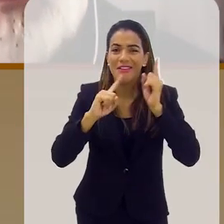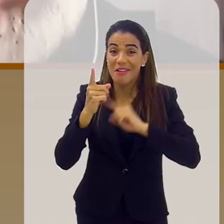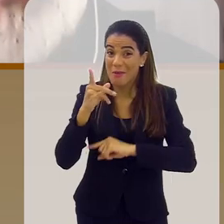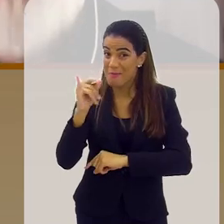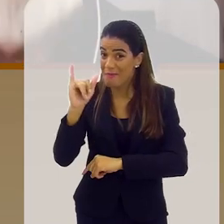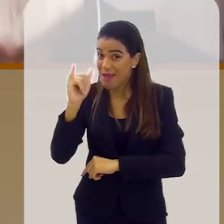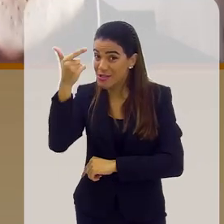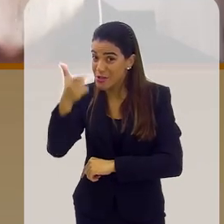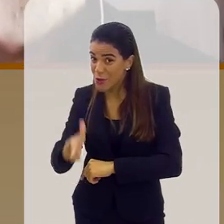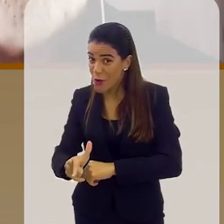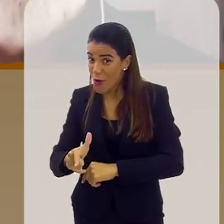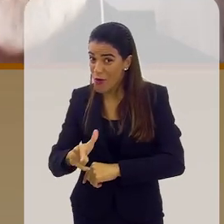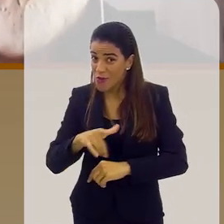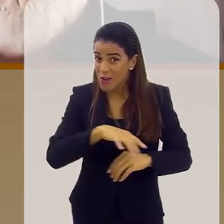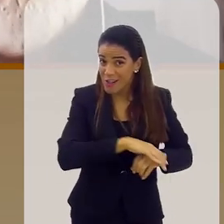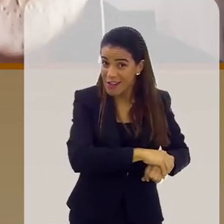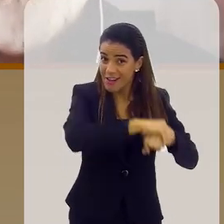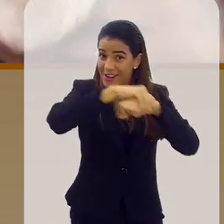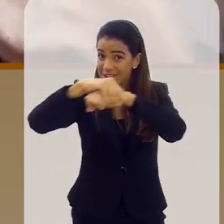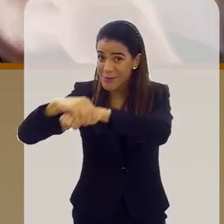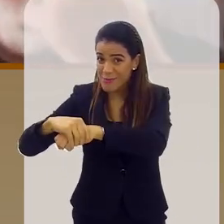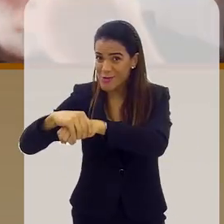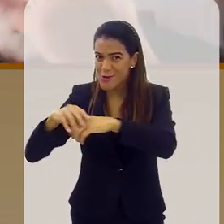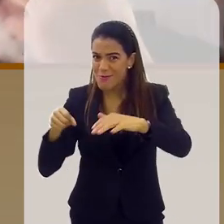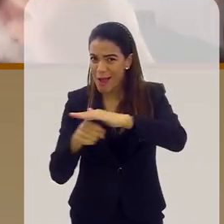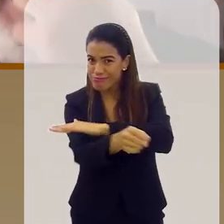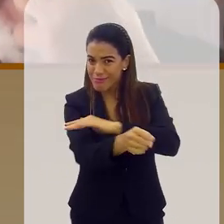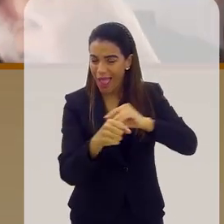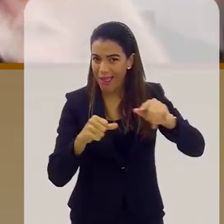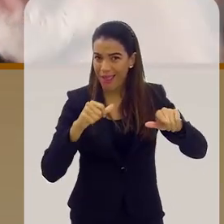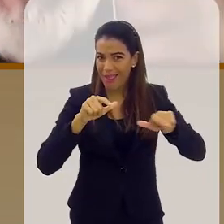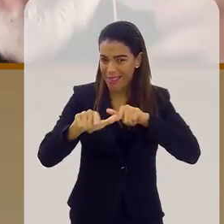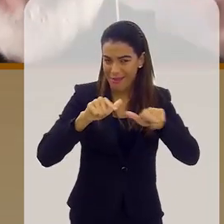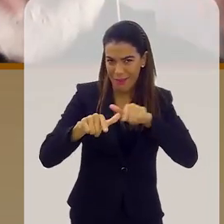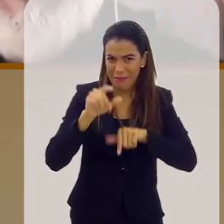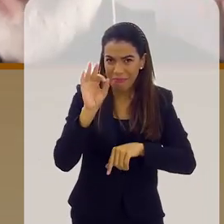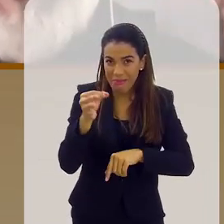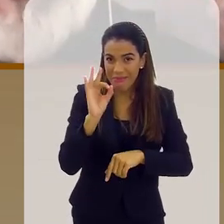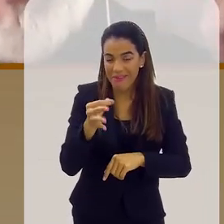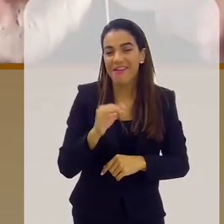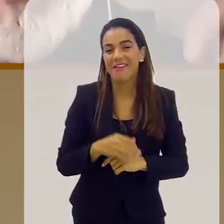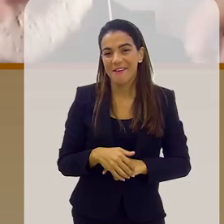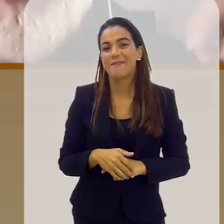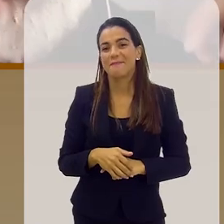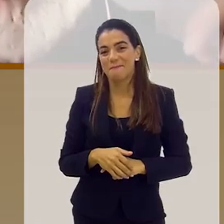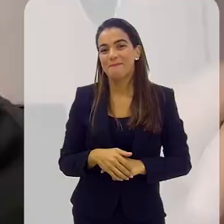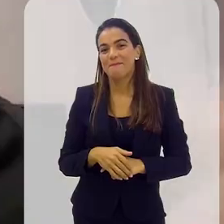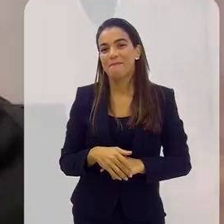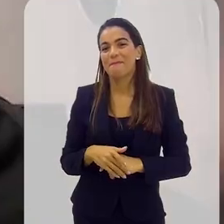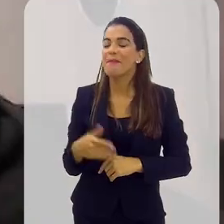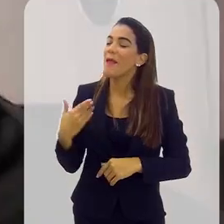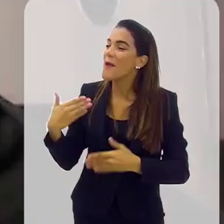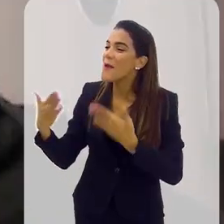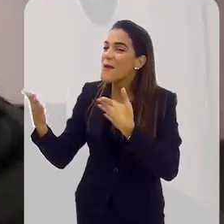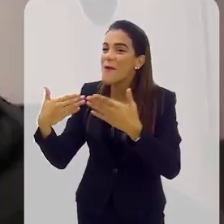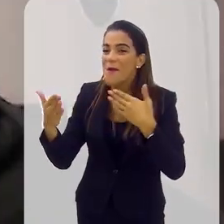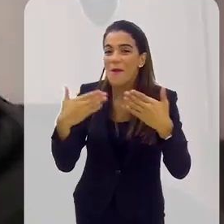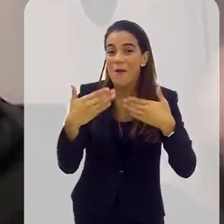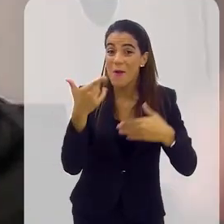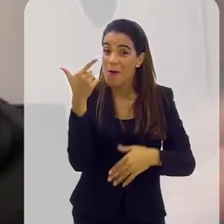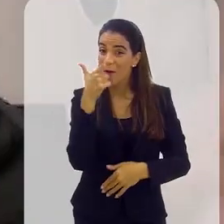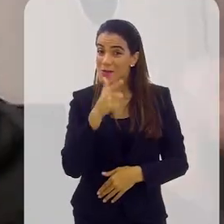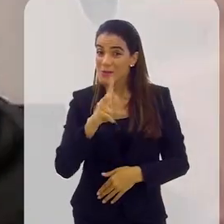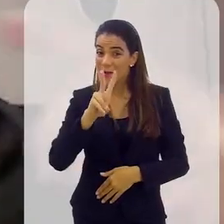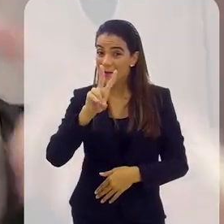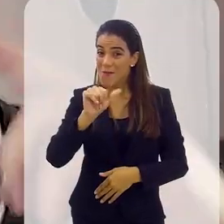pai acabou te dando uma mão aí para você conseguir um emprego, né? Como é que foi isso? Sim, ele como tínhamos parentes que trabalhavam no